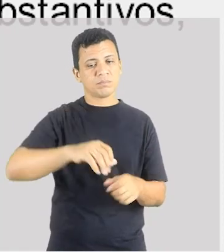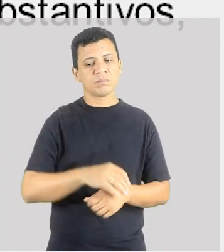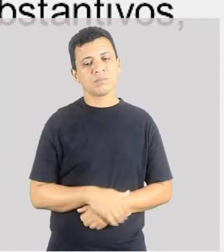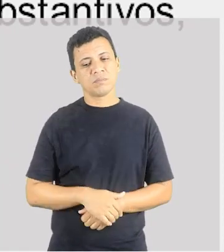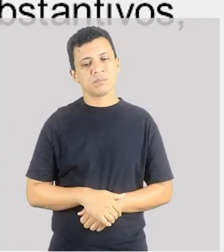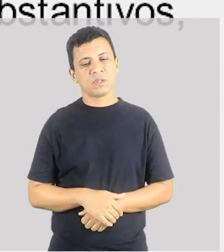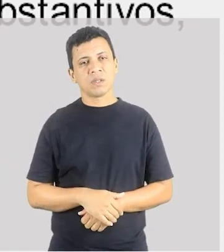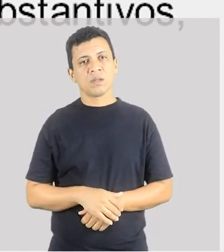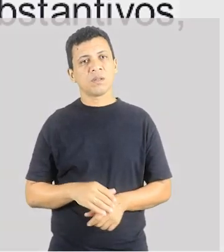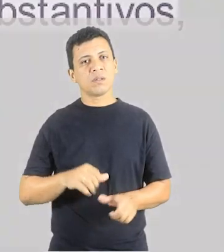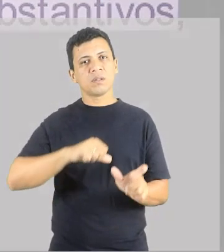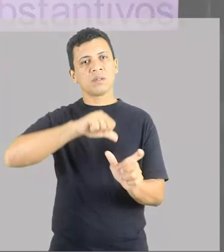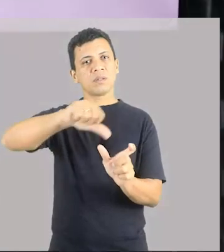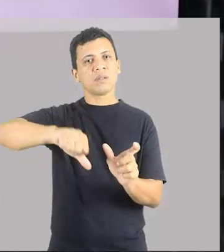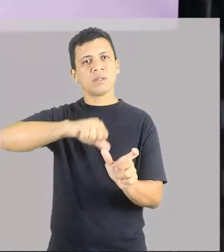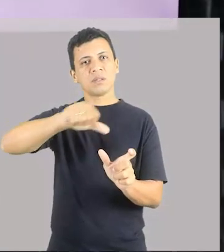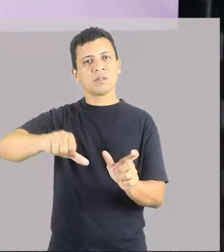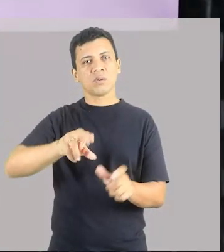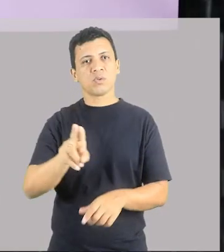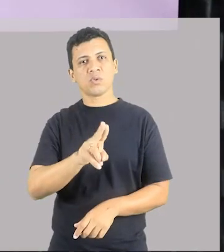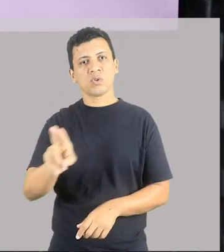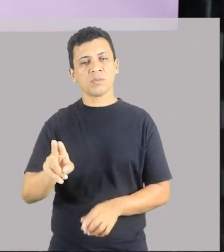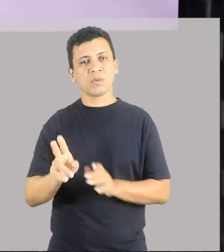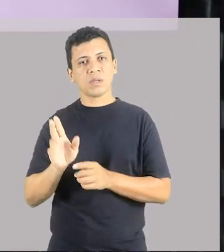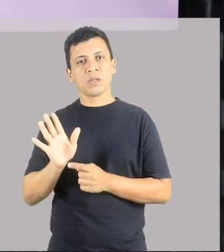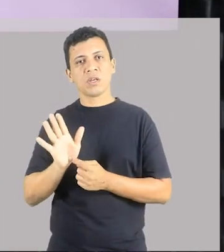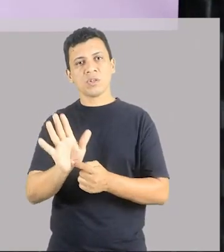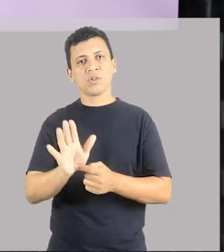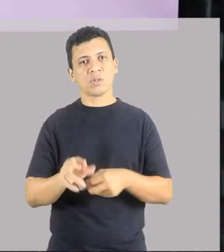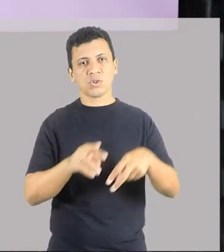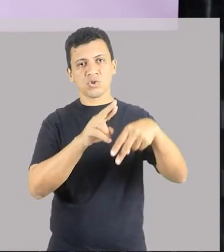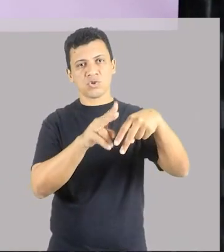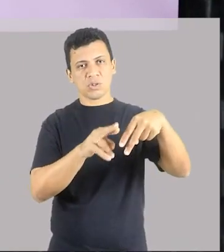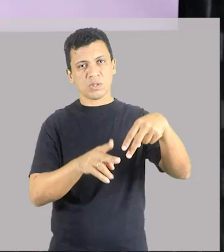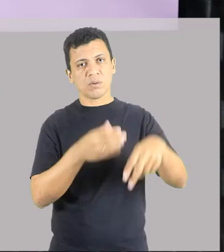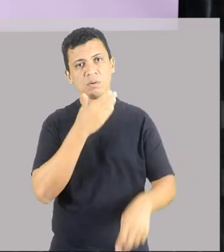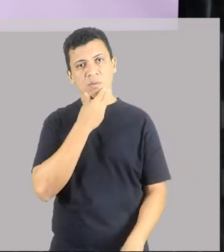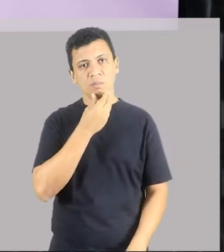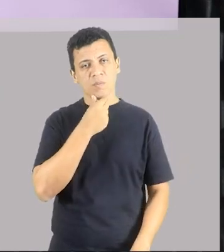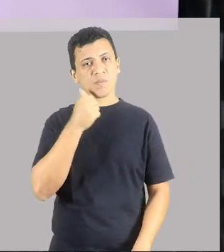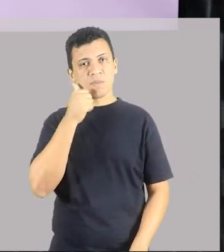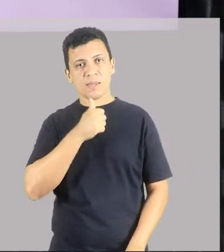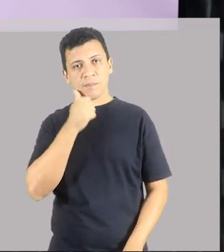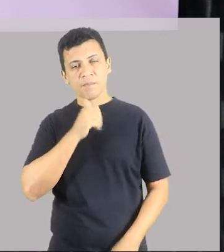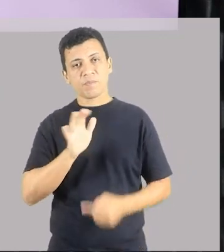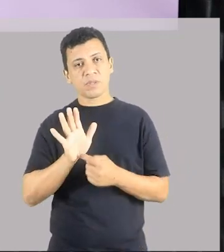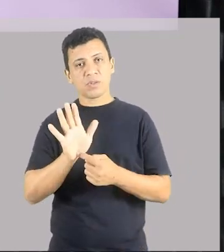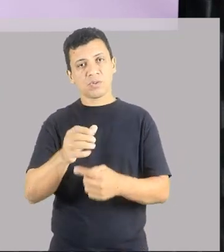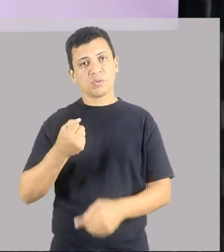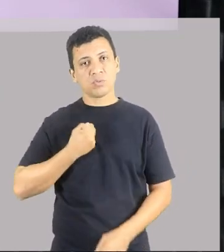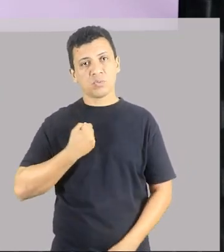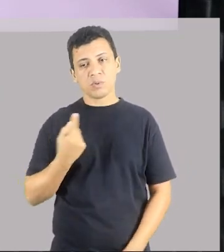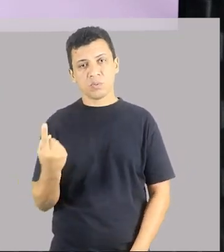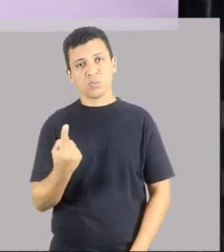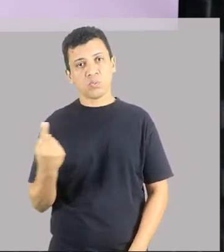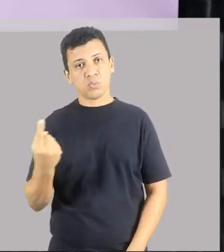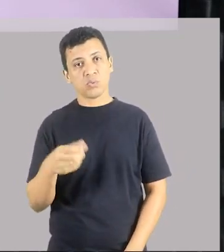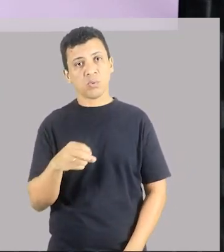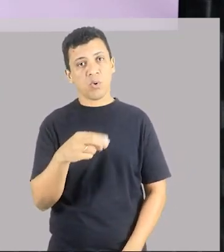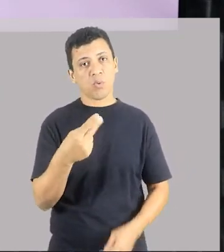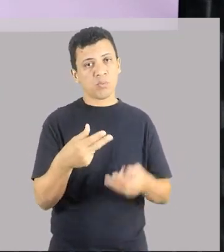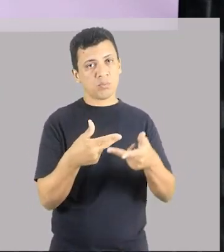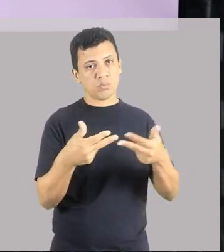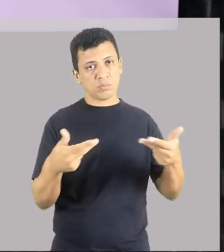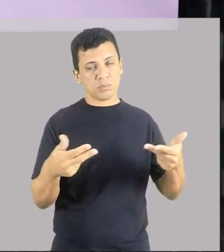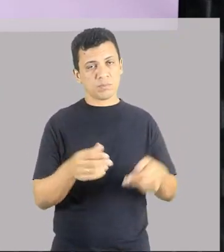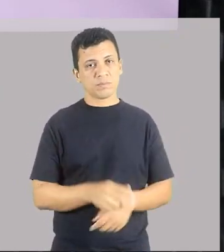desinências nominais elas indicam gênero masculino feminino elas indicam número singular e plural tá no